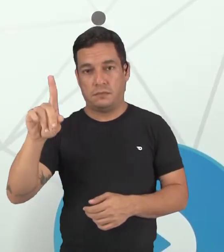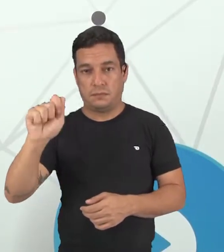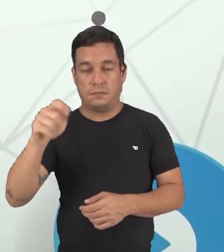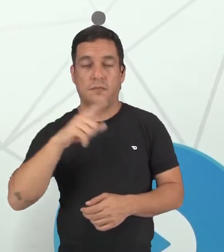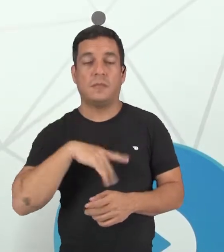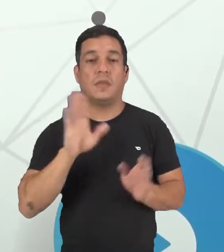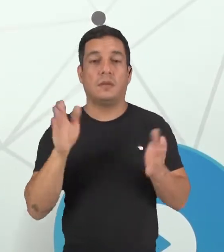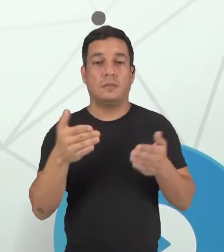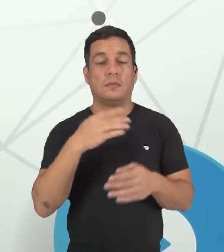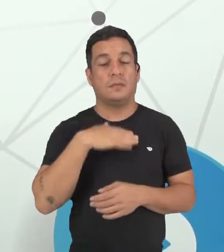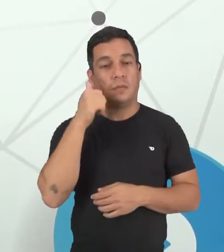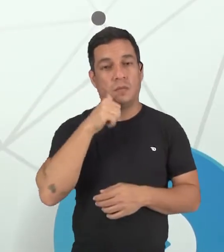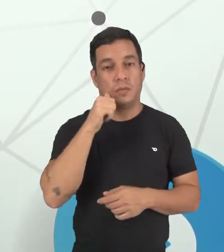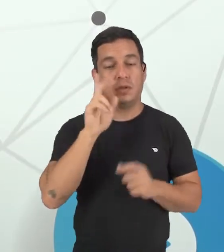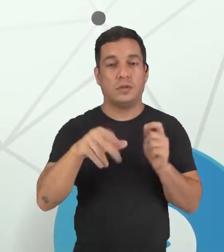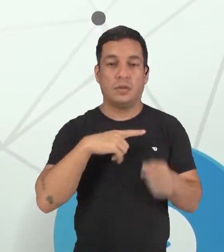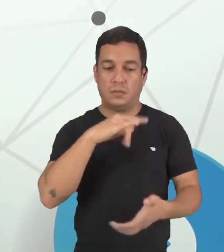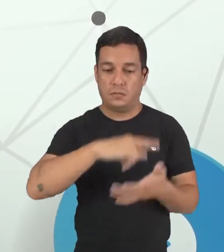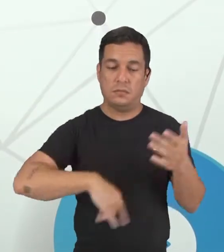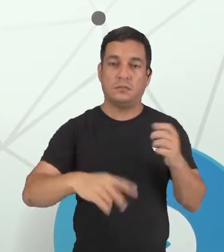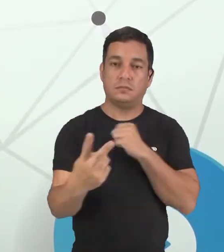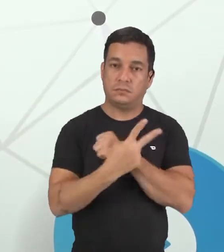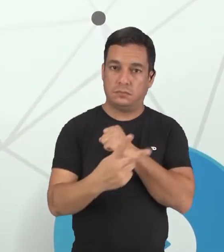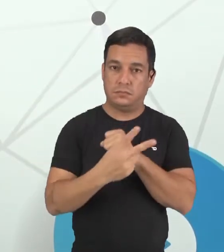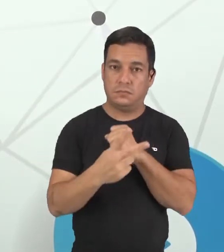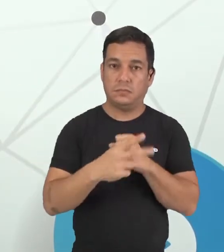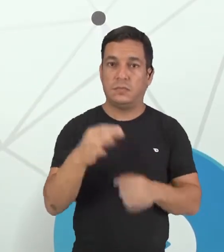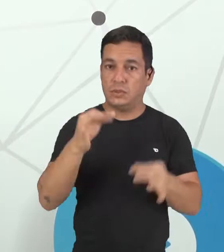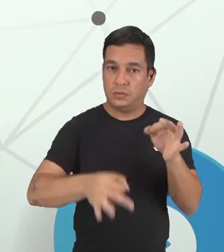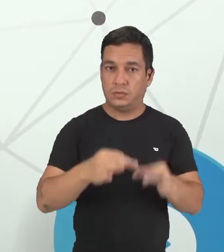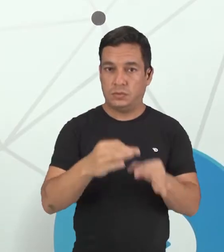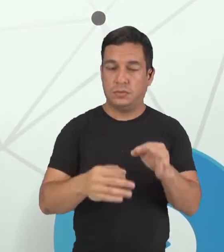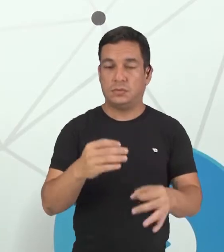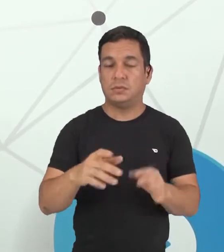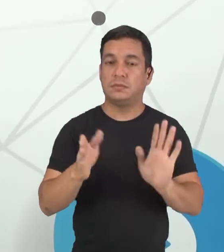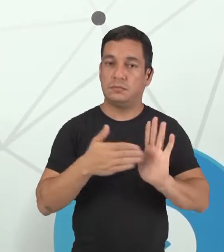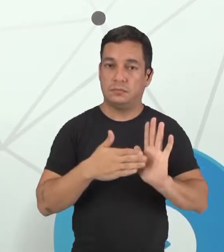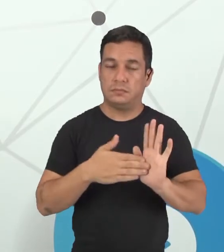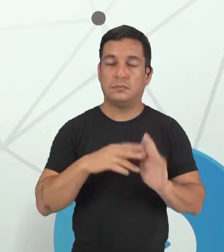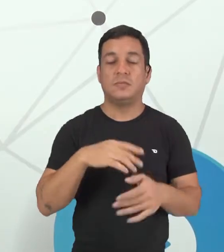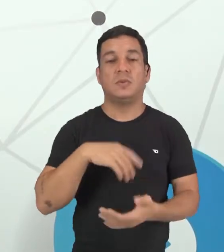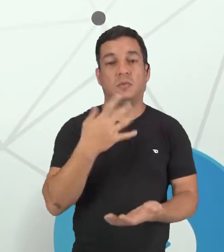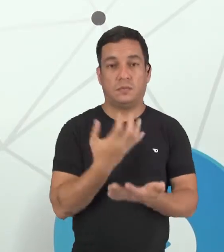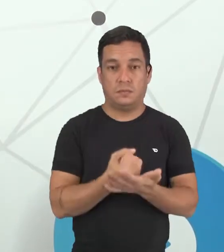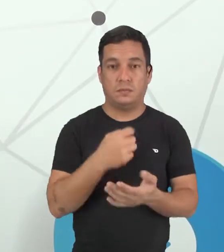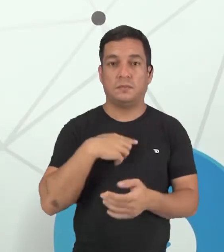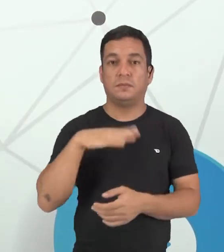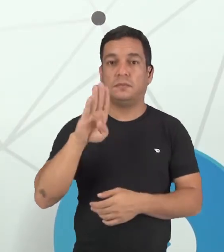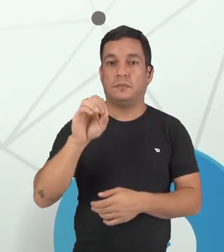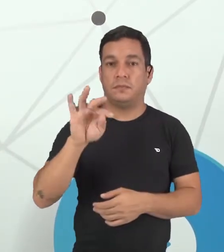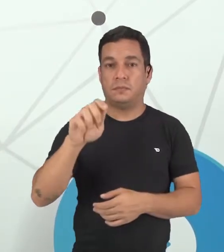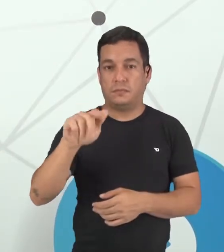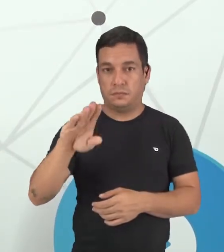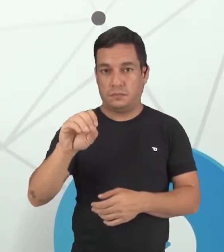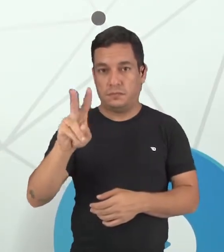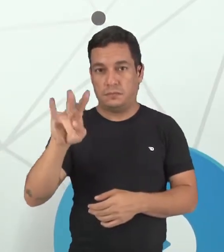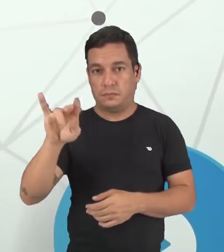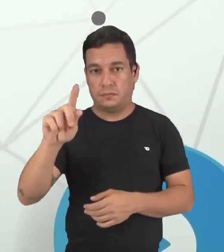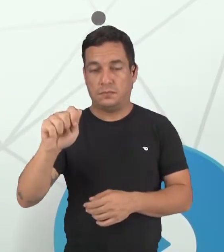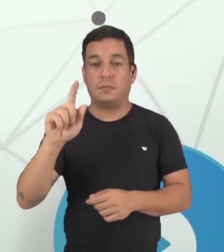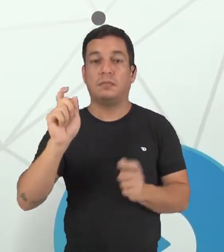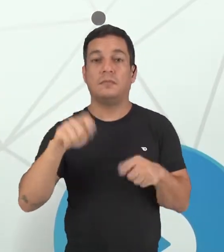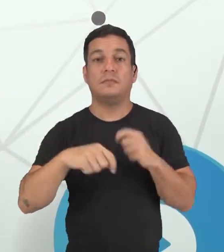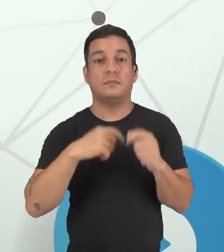as mulheres que já têm uma medida protetiva deferida pelo Judiciário. O aplicativo Botão da Vida, ele